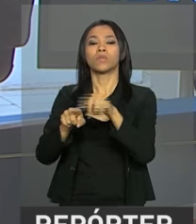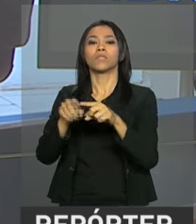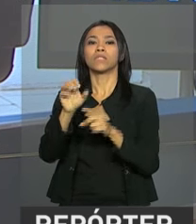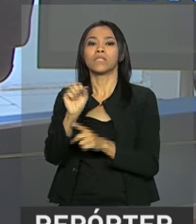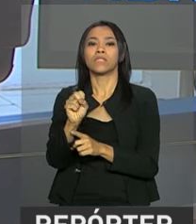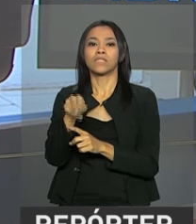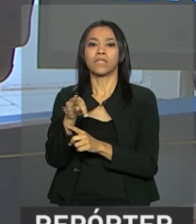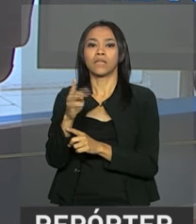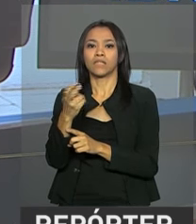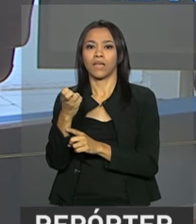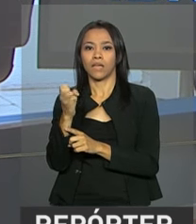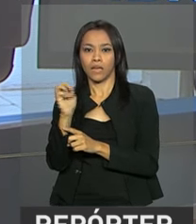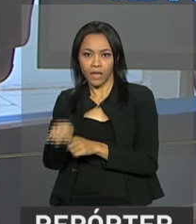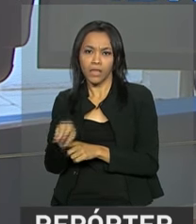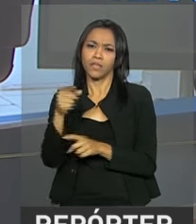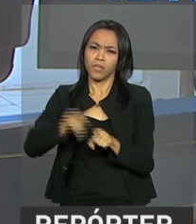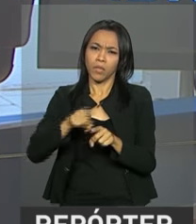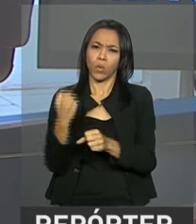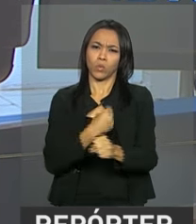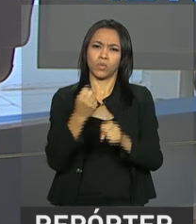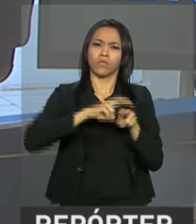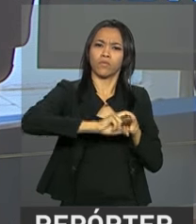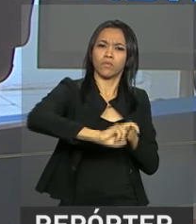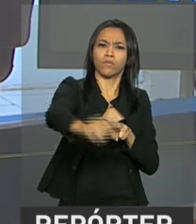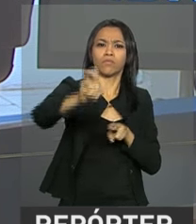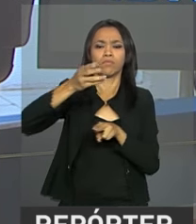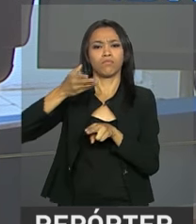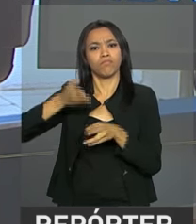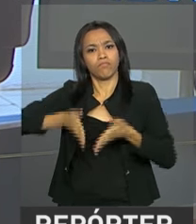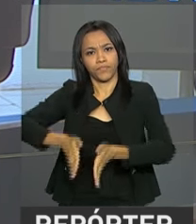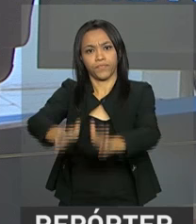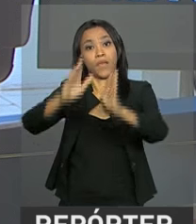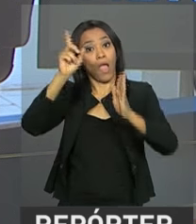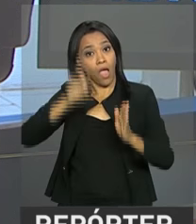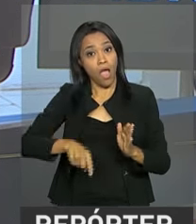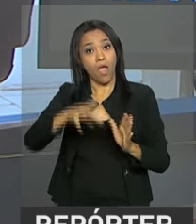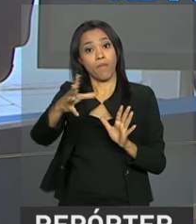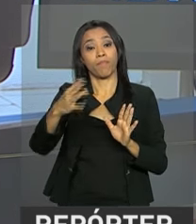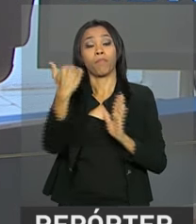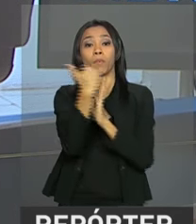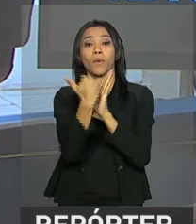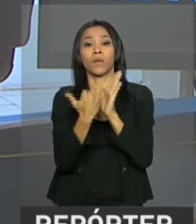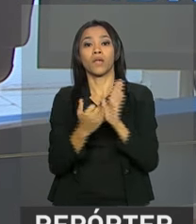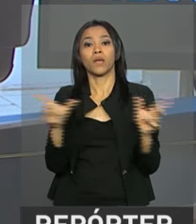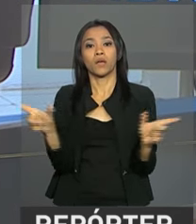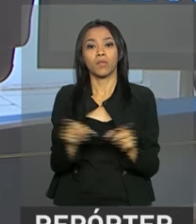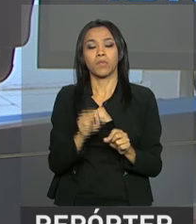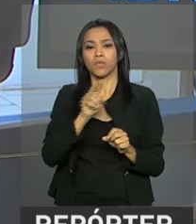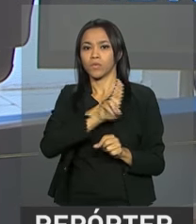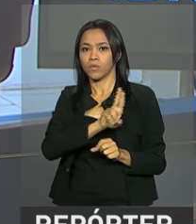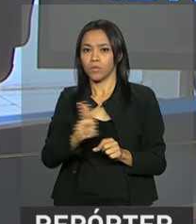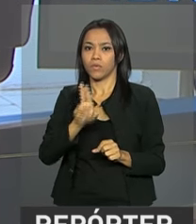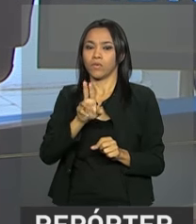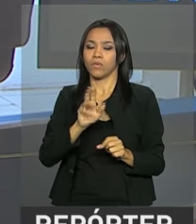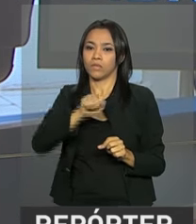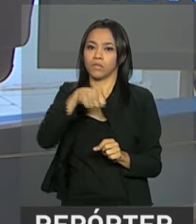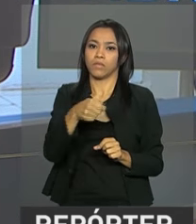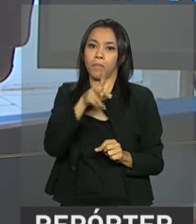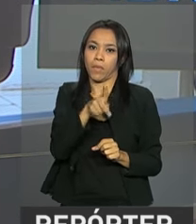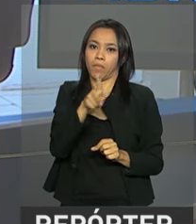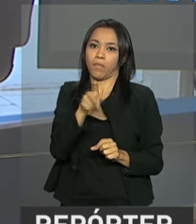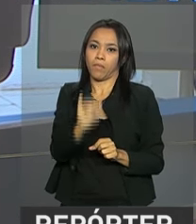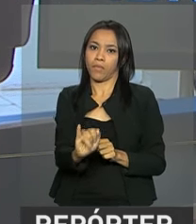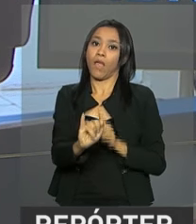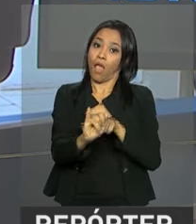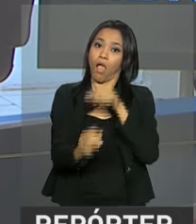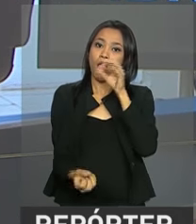trechos de rodovias e ferrovias. A medida faz parte do programa de parcerias de investimentos, o PPI, criado